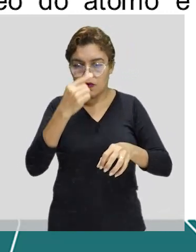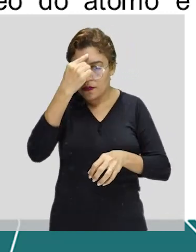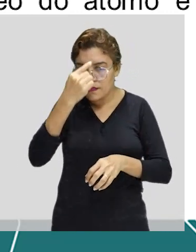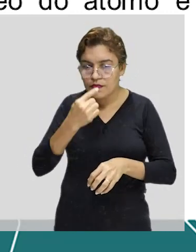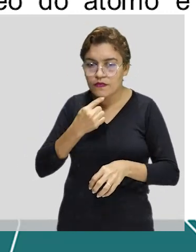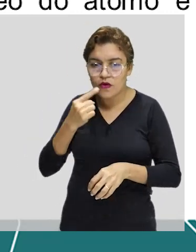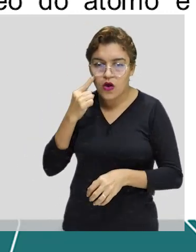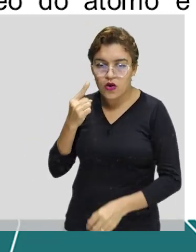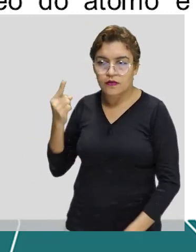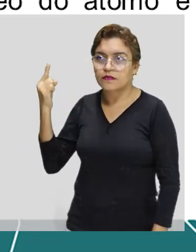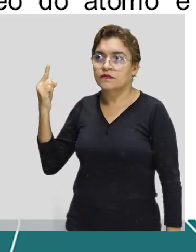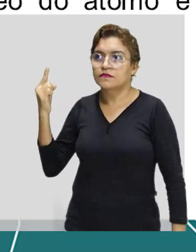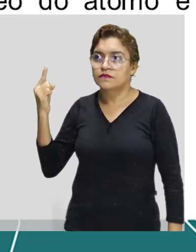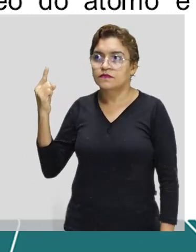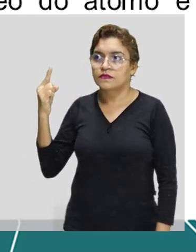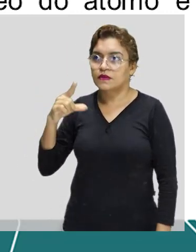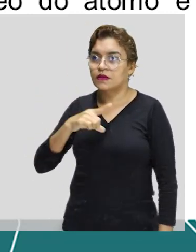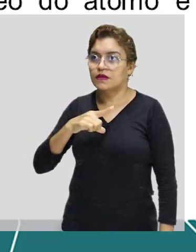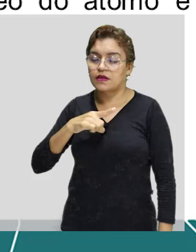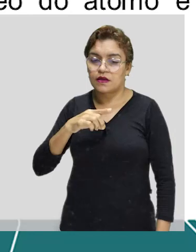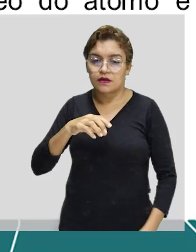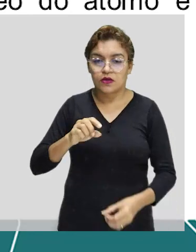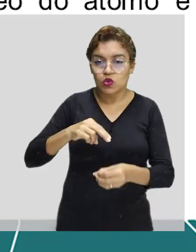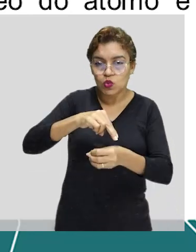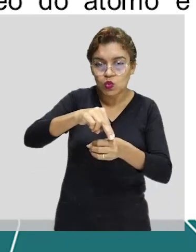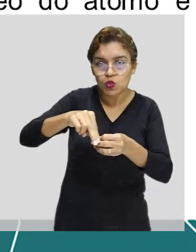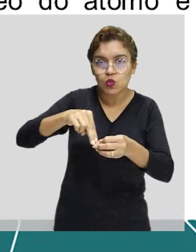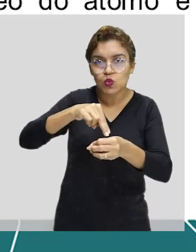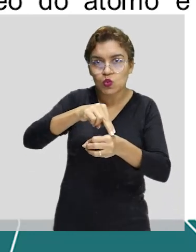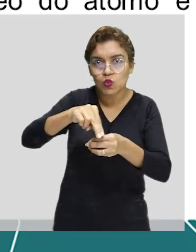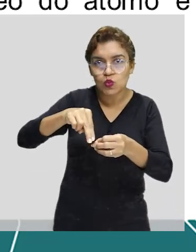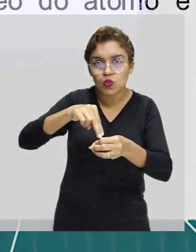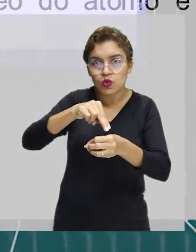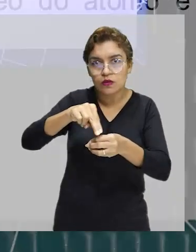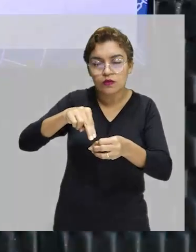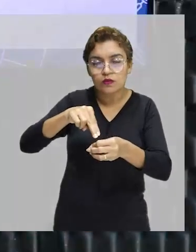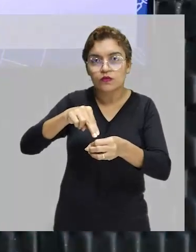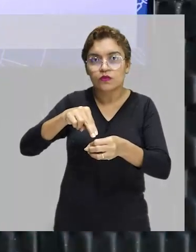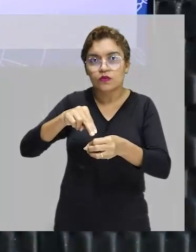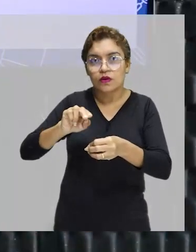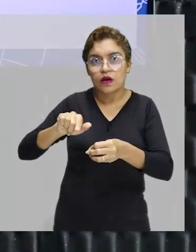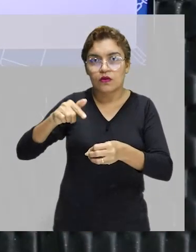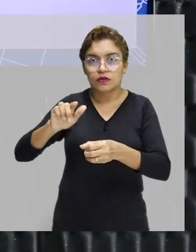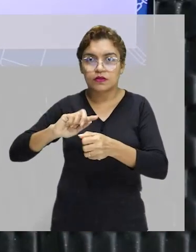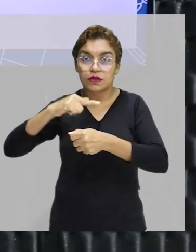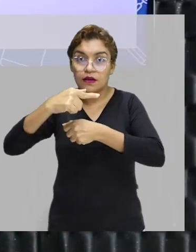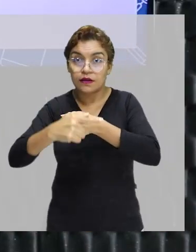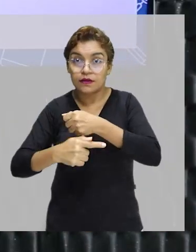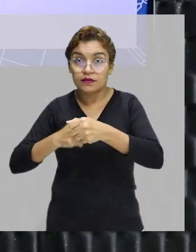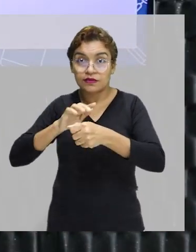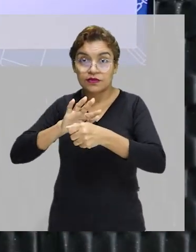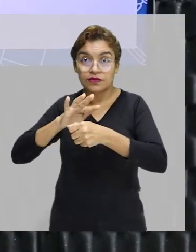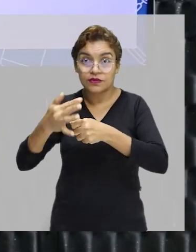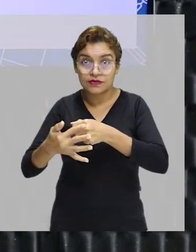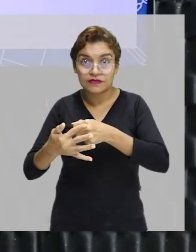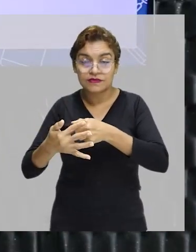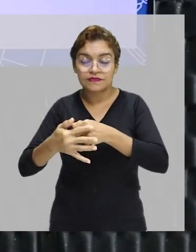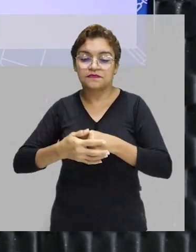temos uma região que vamos chamar de núcleo, certo? E a outra a eletrosfera,